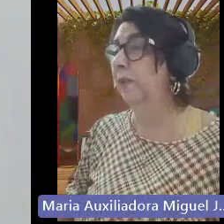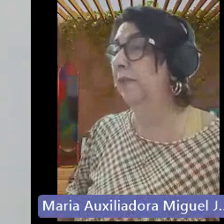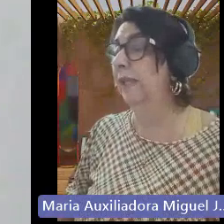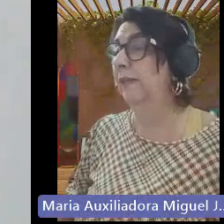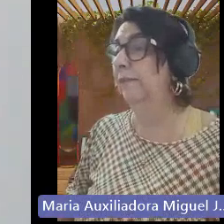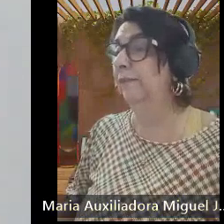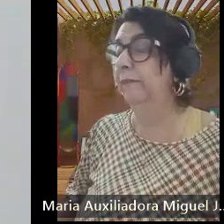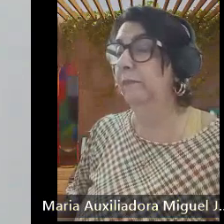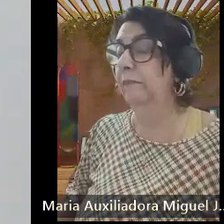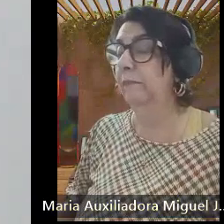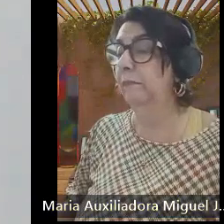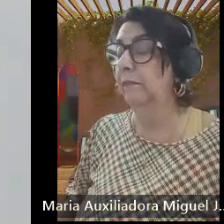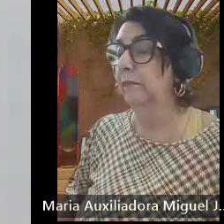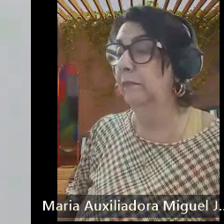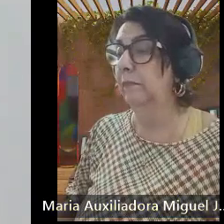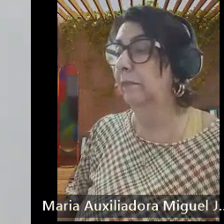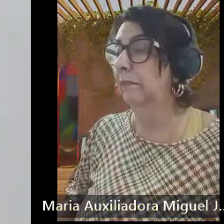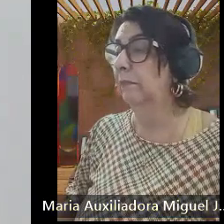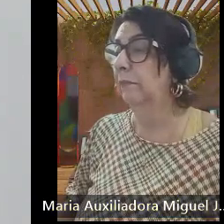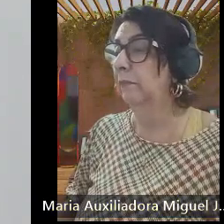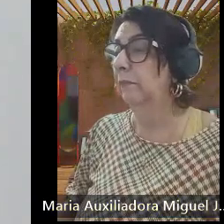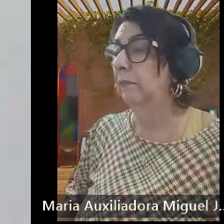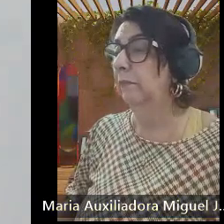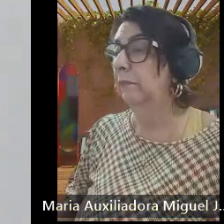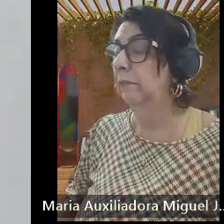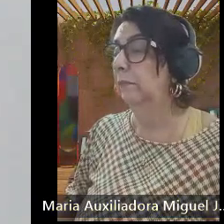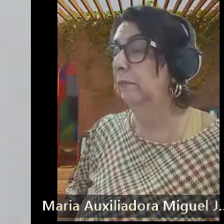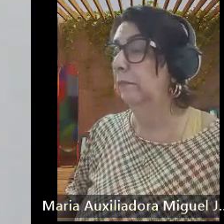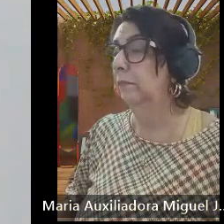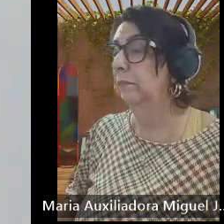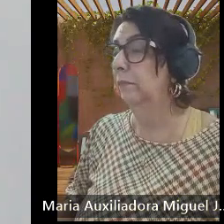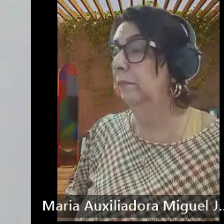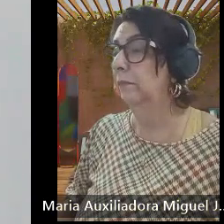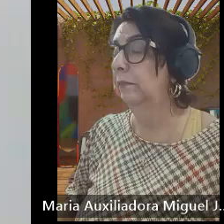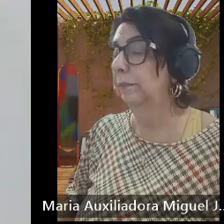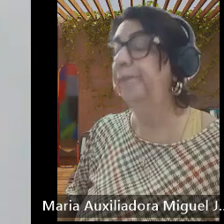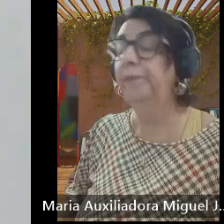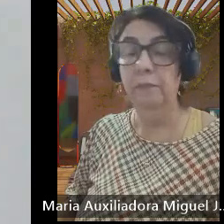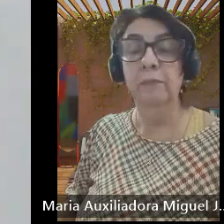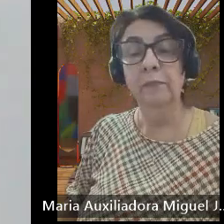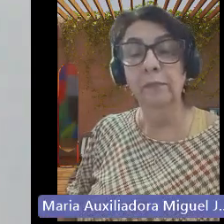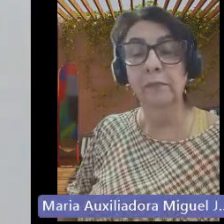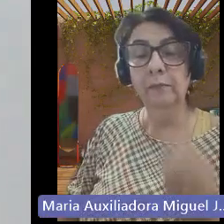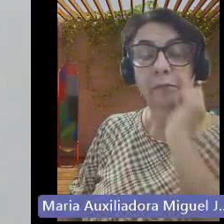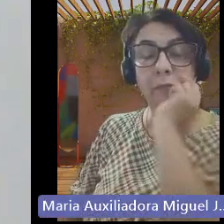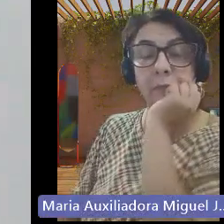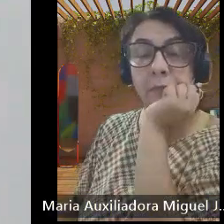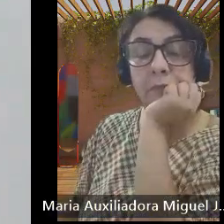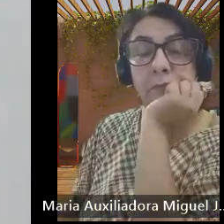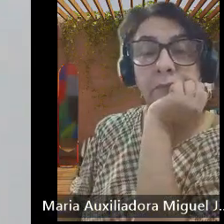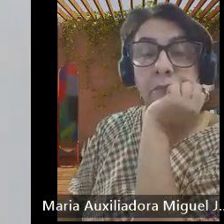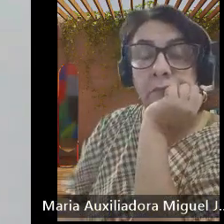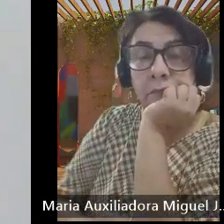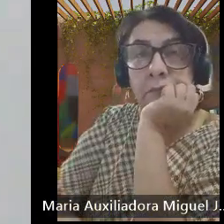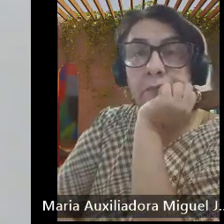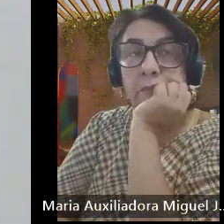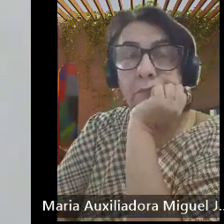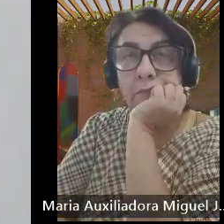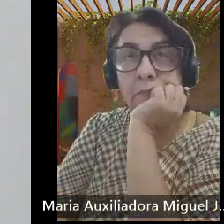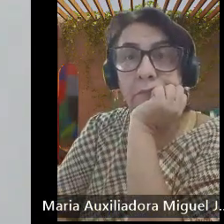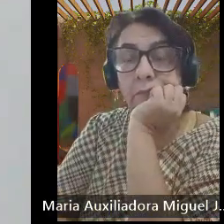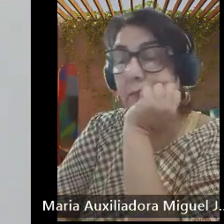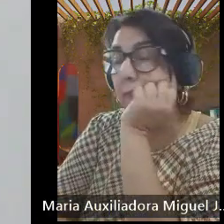Eu não lembro, você tinha projetado a ementa dessa disciplina nossa, de Libras e Didática, mas eu não lembro, não sei se você consegue